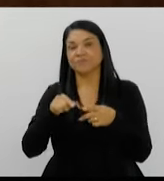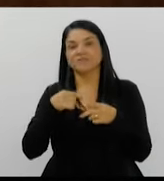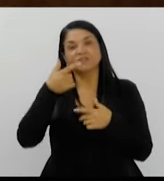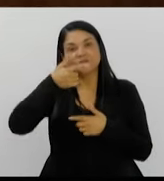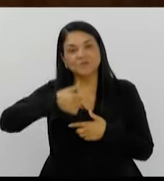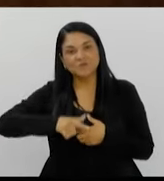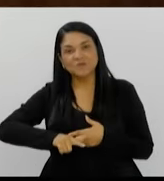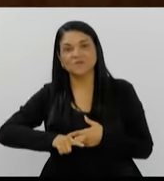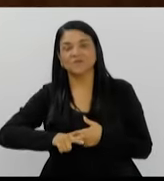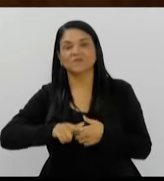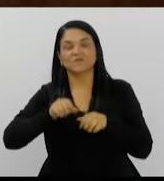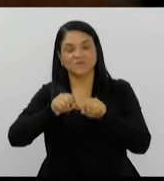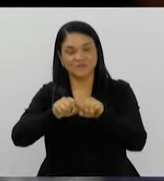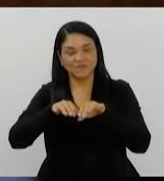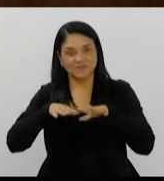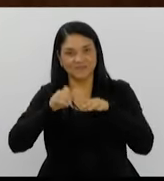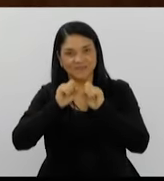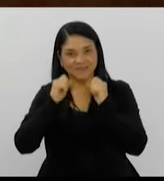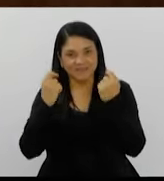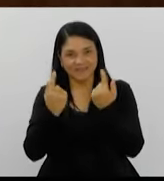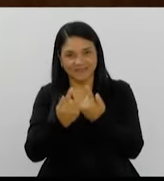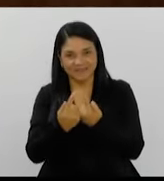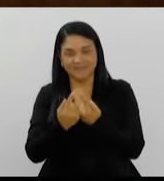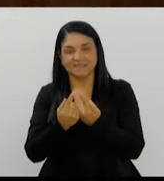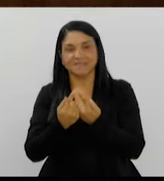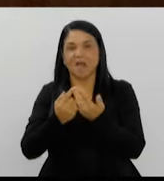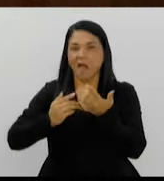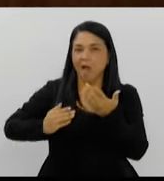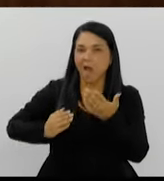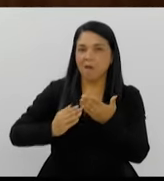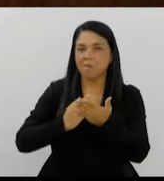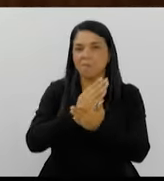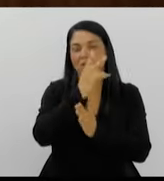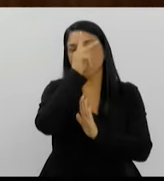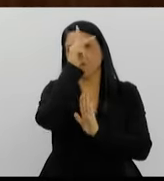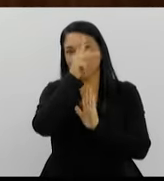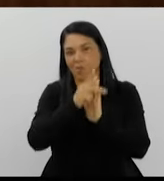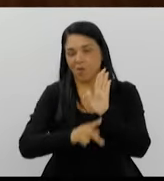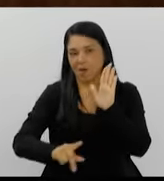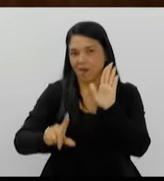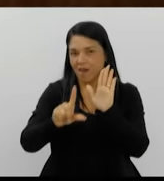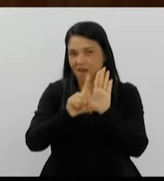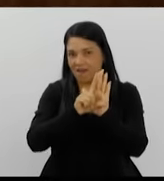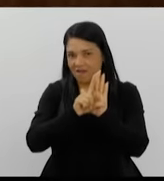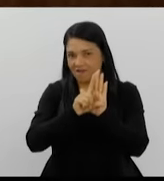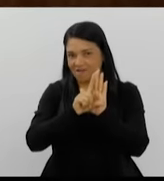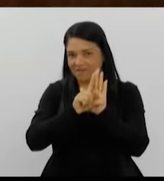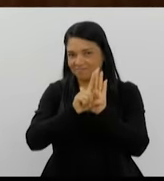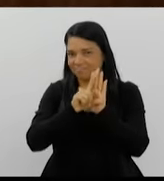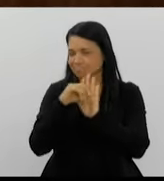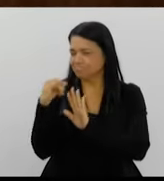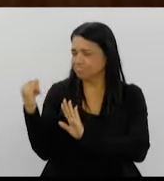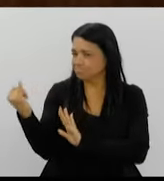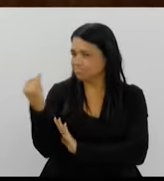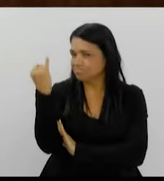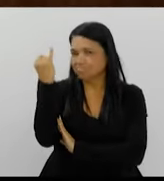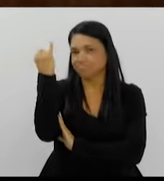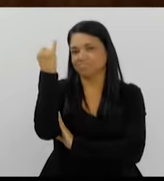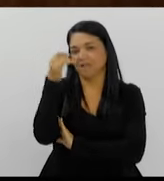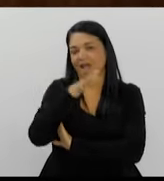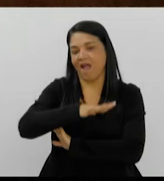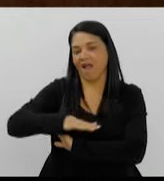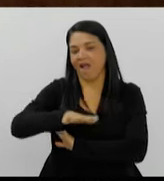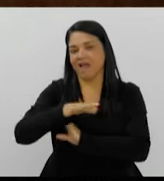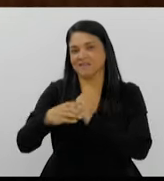vez a Assembleia Legislativa aprova um projeto de lei de suma importância para a área de